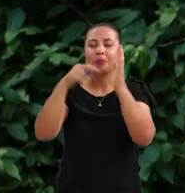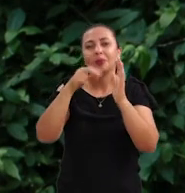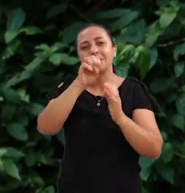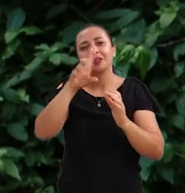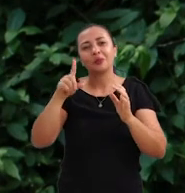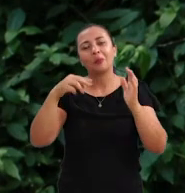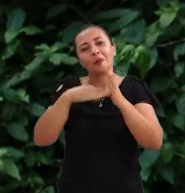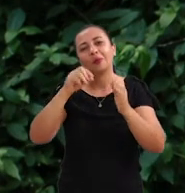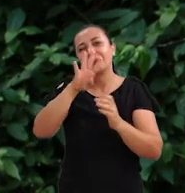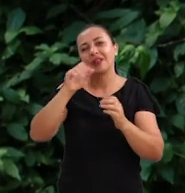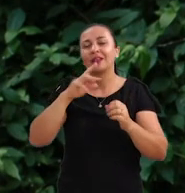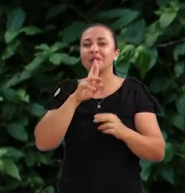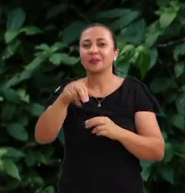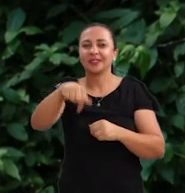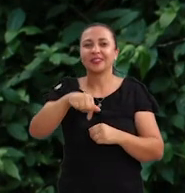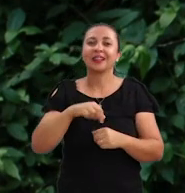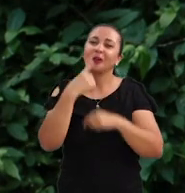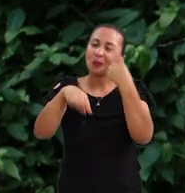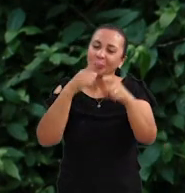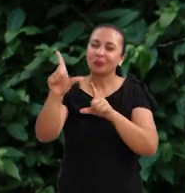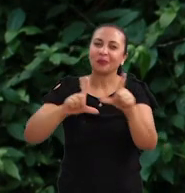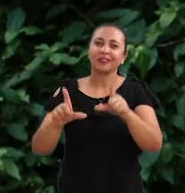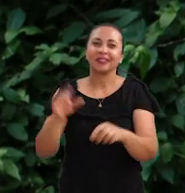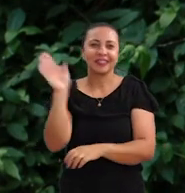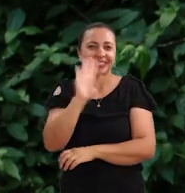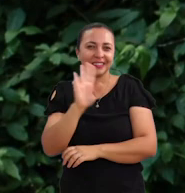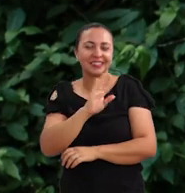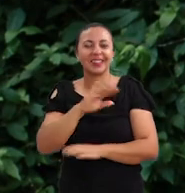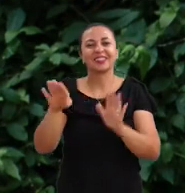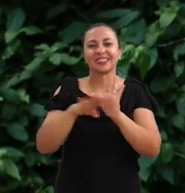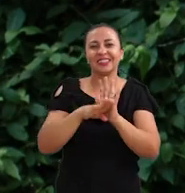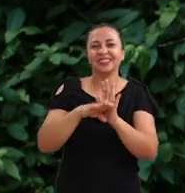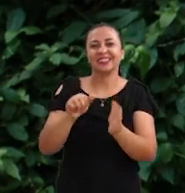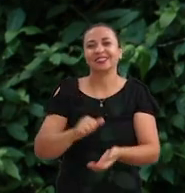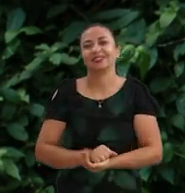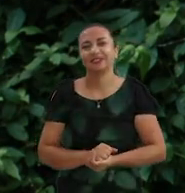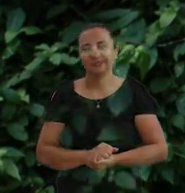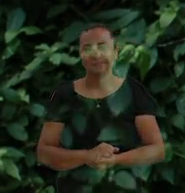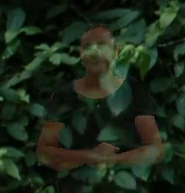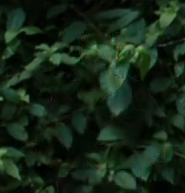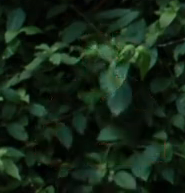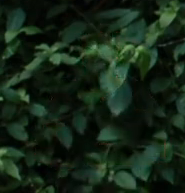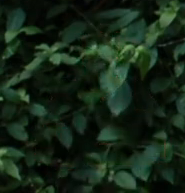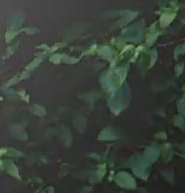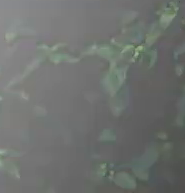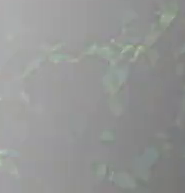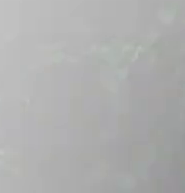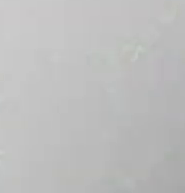univerciencia@uesb.edu.br. A gente responde por aqui em um próximo programa. Tchau, tchau e até lá!